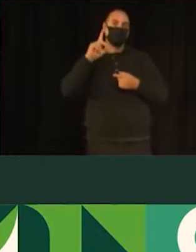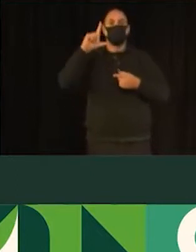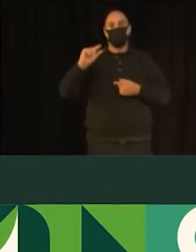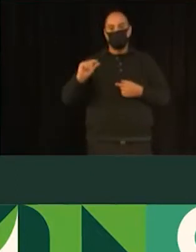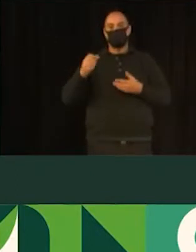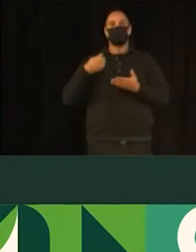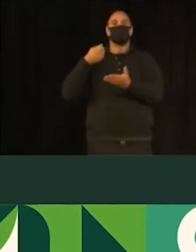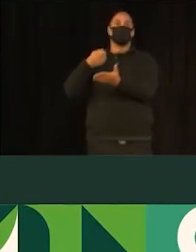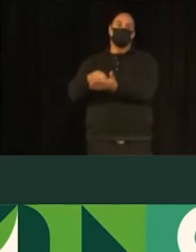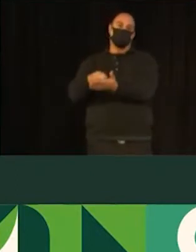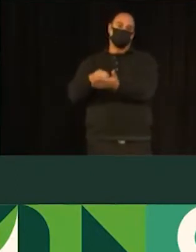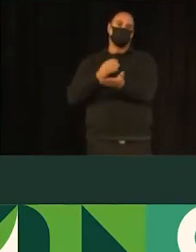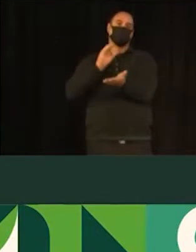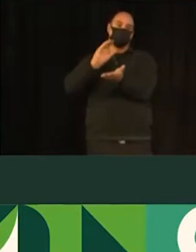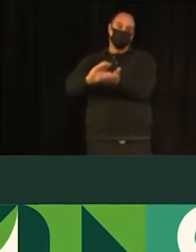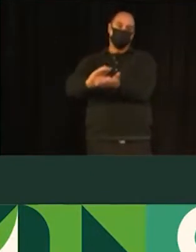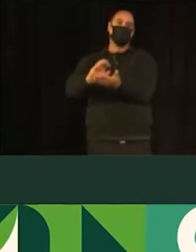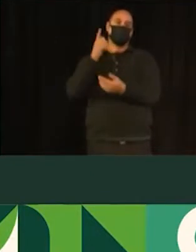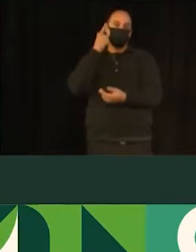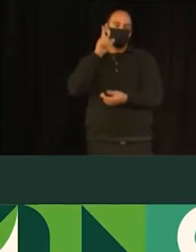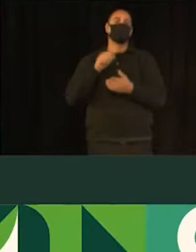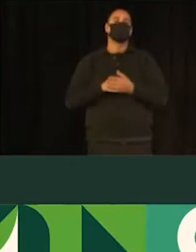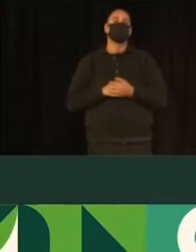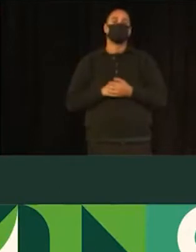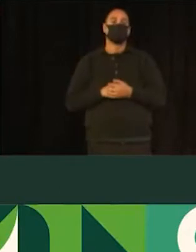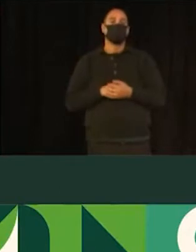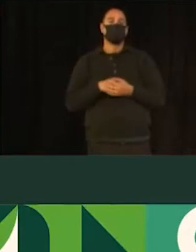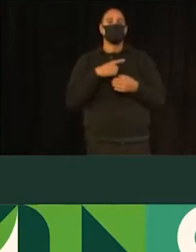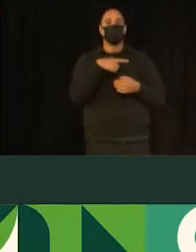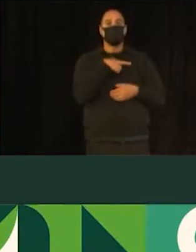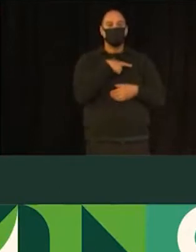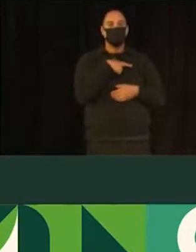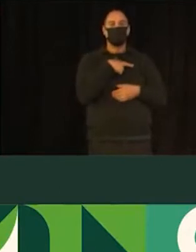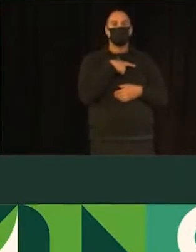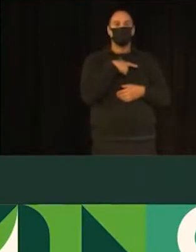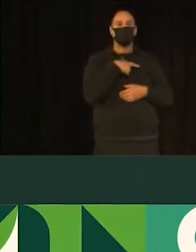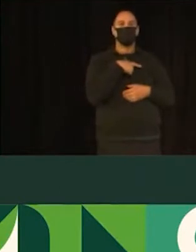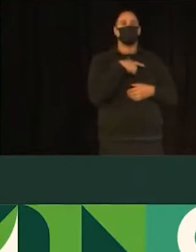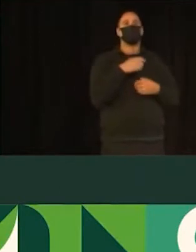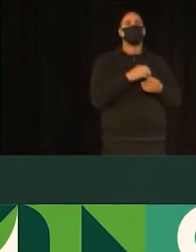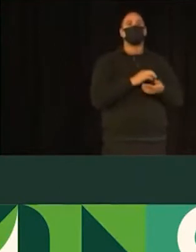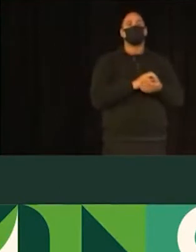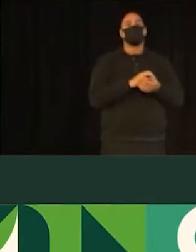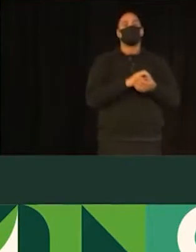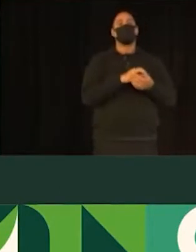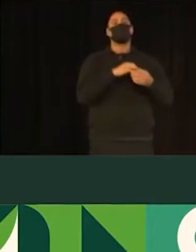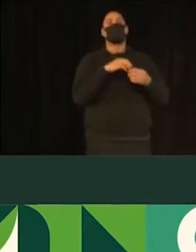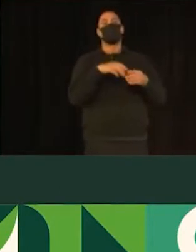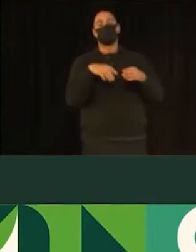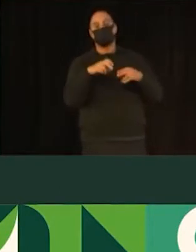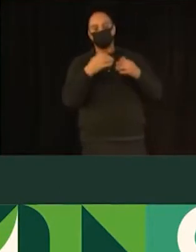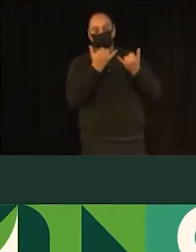ali, onde existe uma aleta ligada ao veículo, né? Os motores elétricos impulsionam o ar nessa